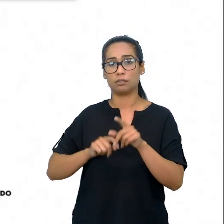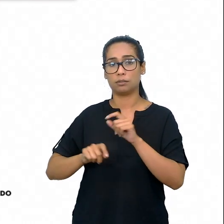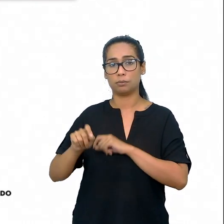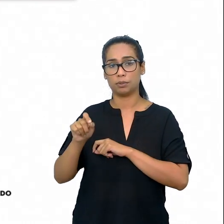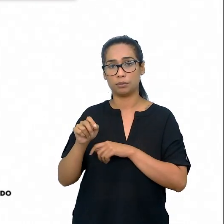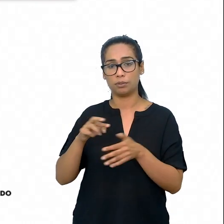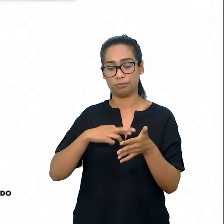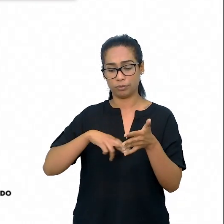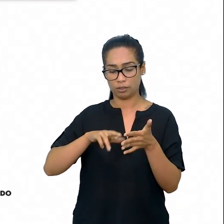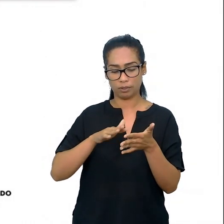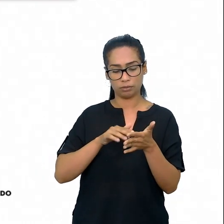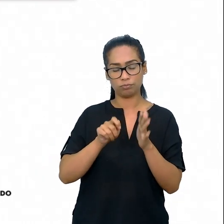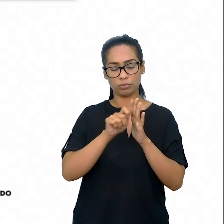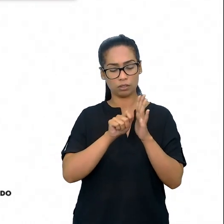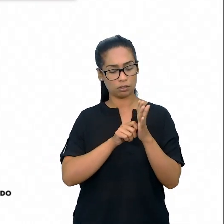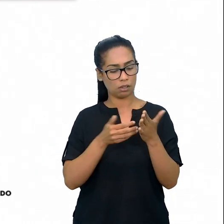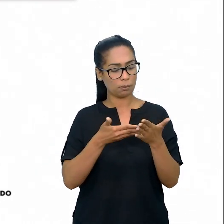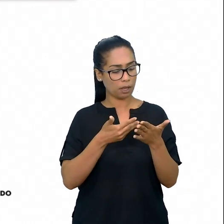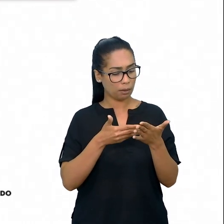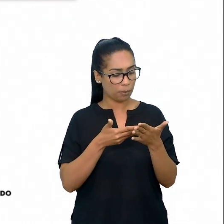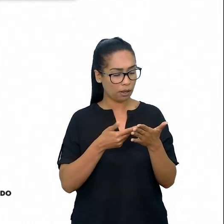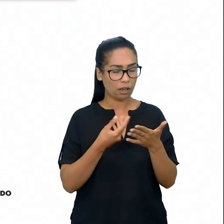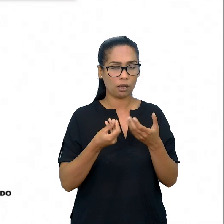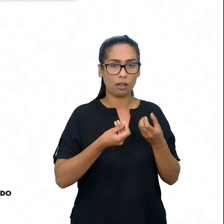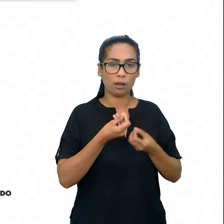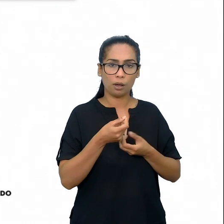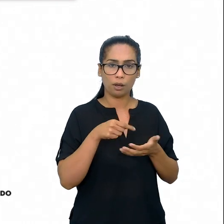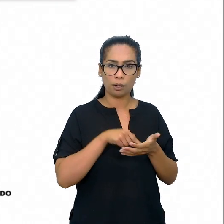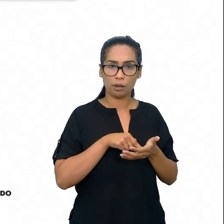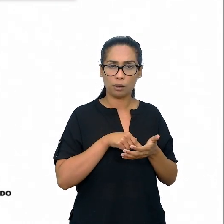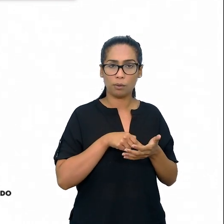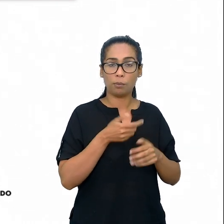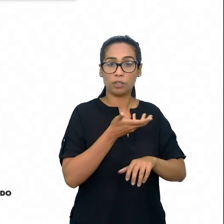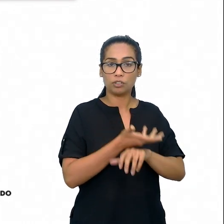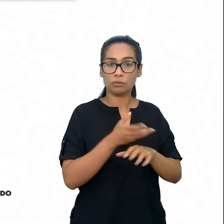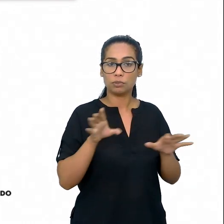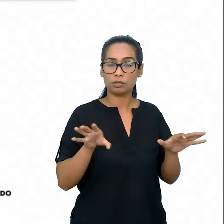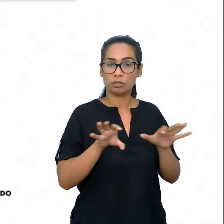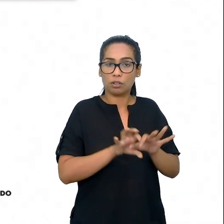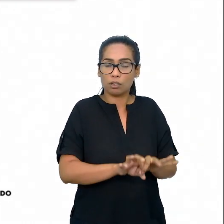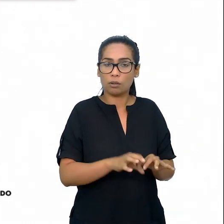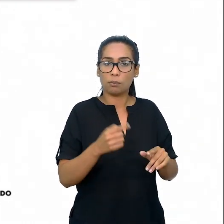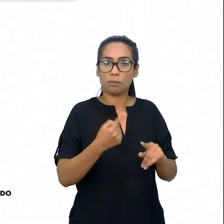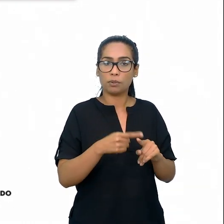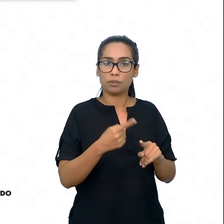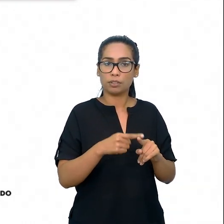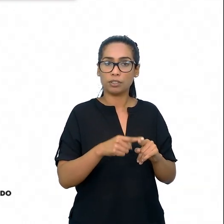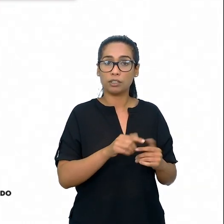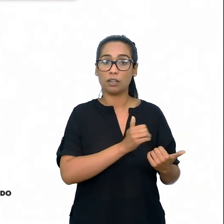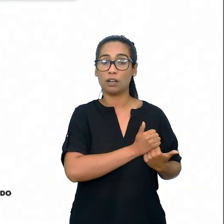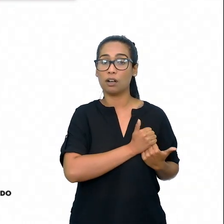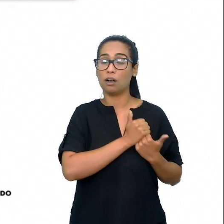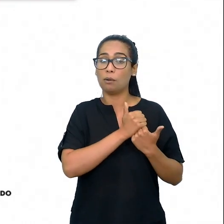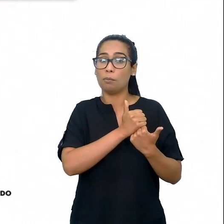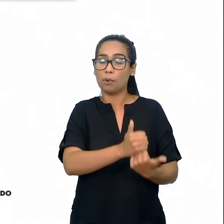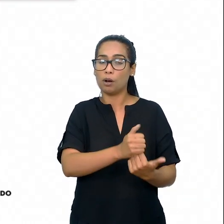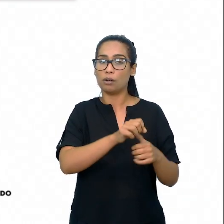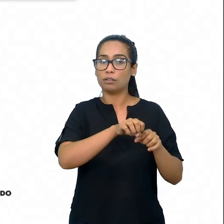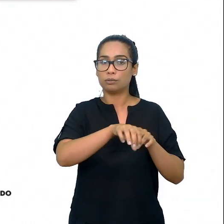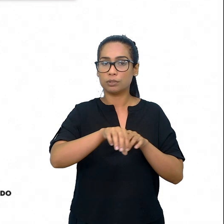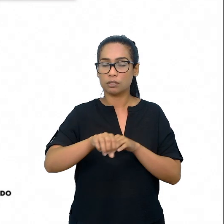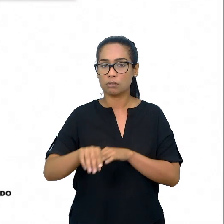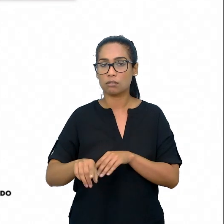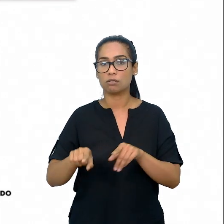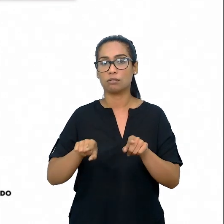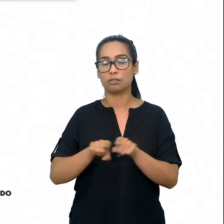lemos esses artigos, que a interdisciplinaridade ela surge para a superação de um ensino fragmentado, de um ensino